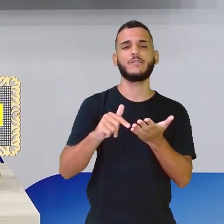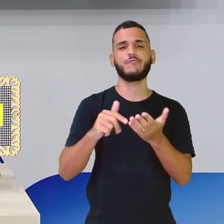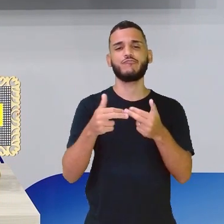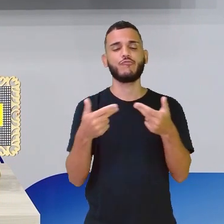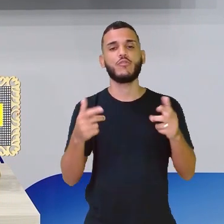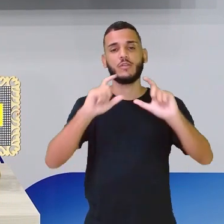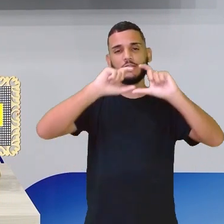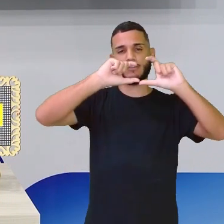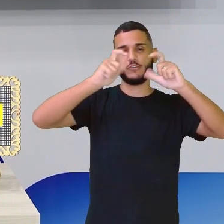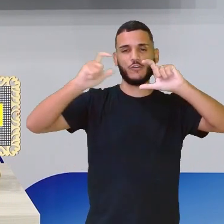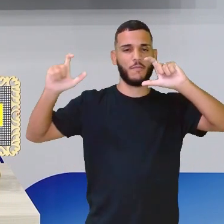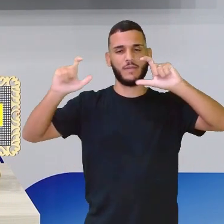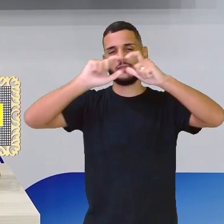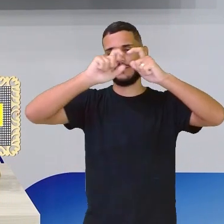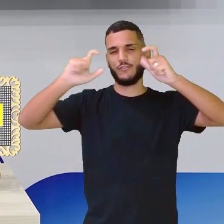geométricos,